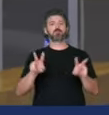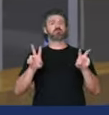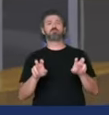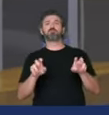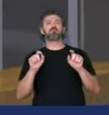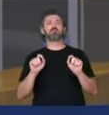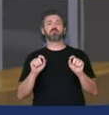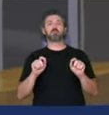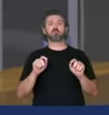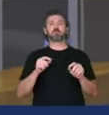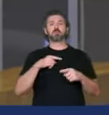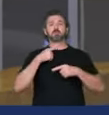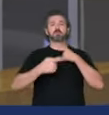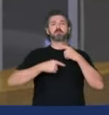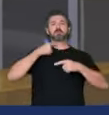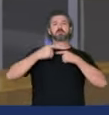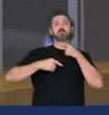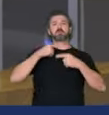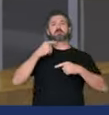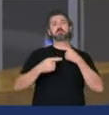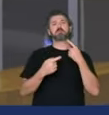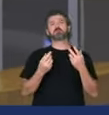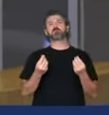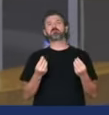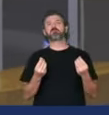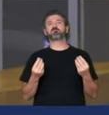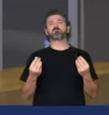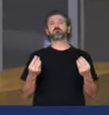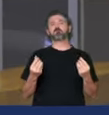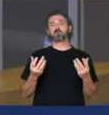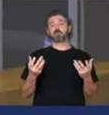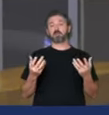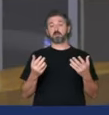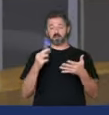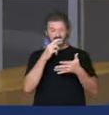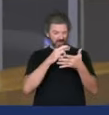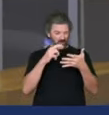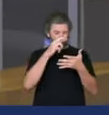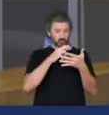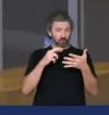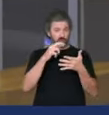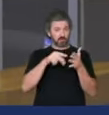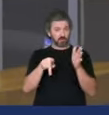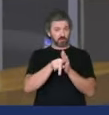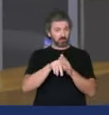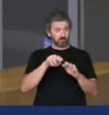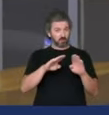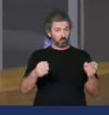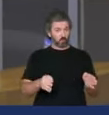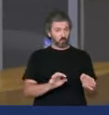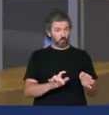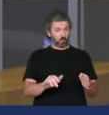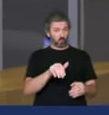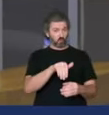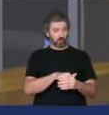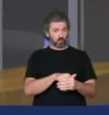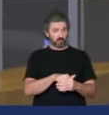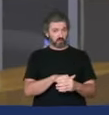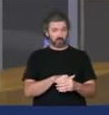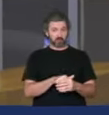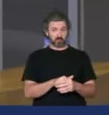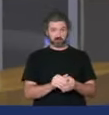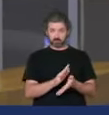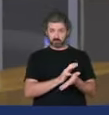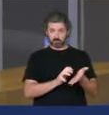de questionamentos sobre a auditoria das urnas. Alguns dados saíram